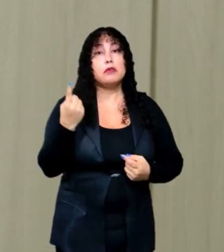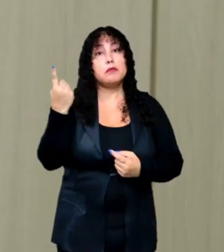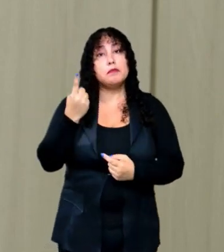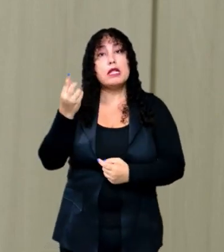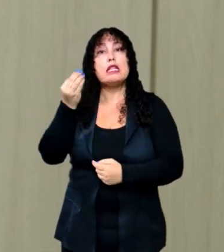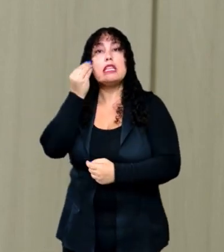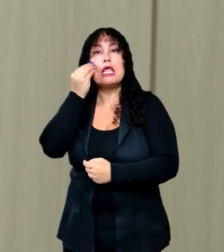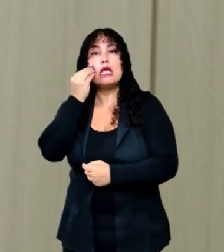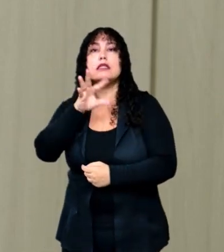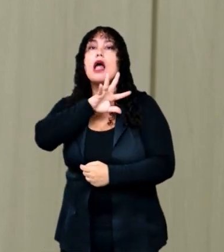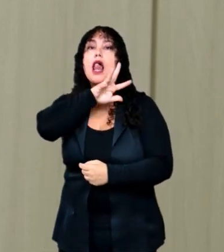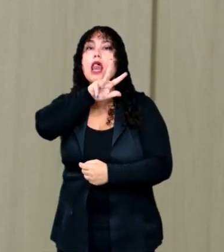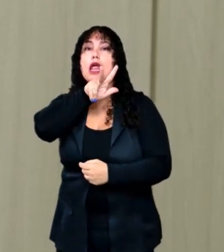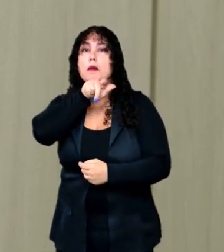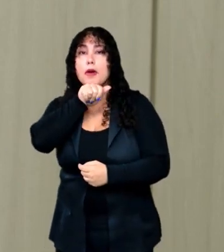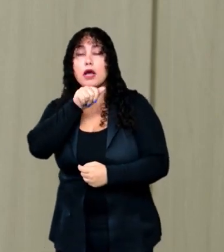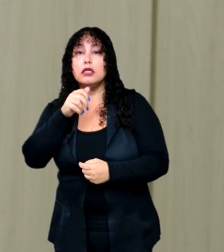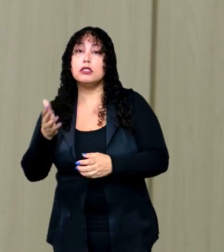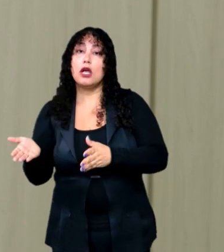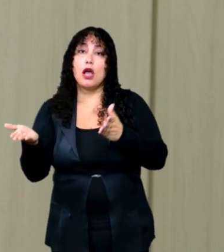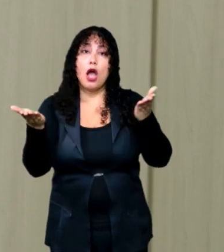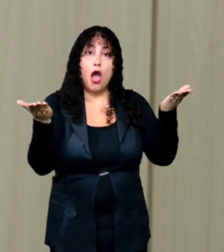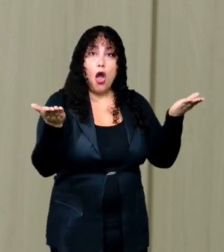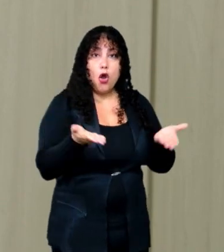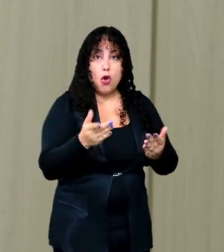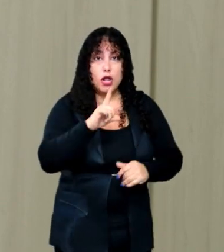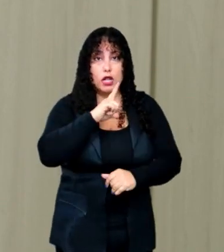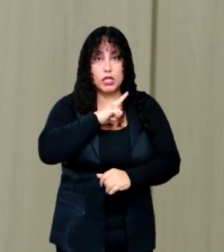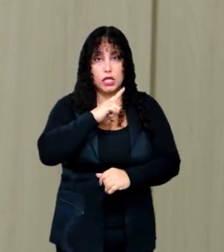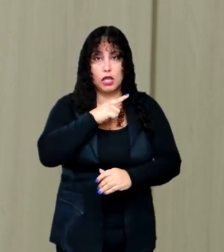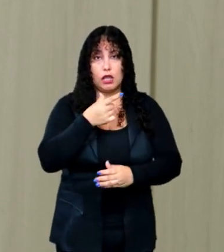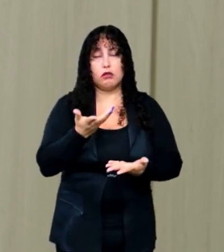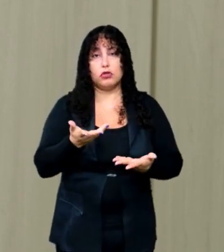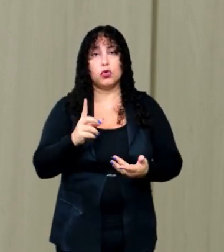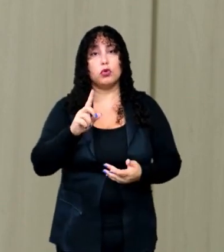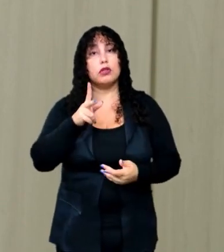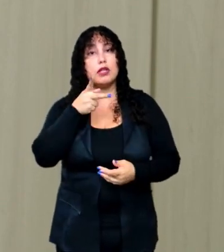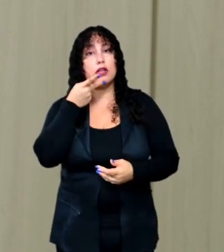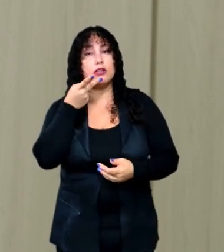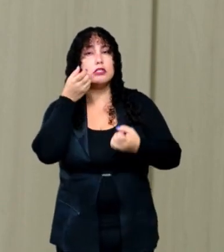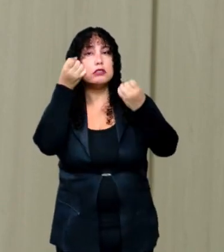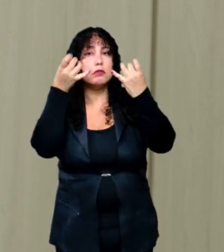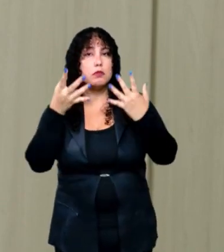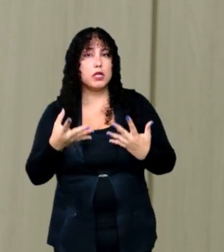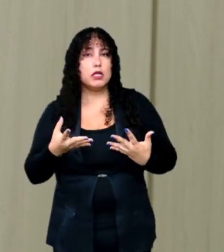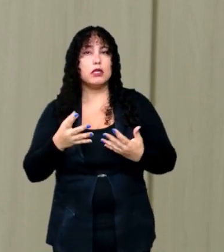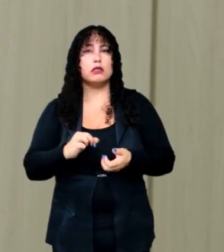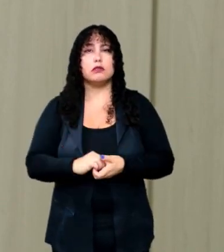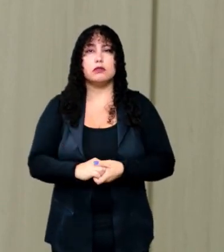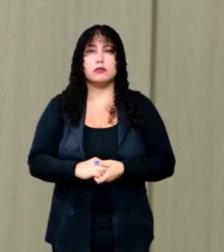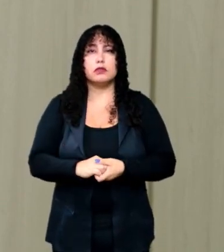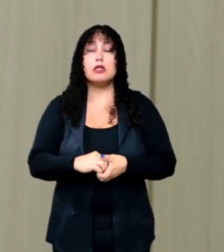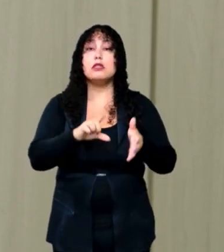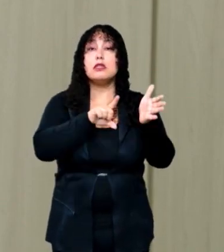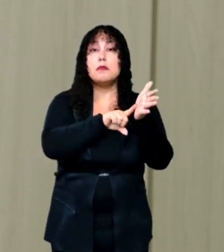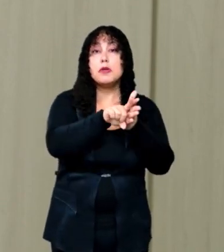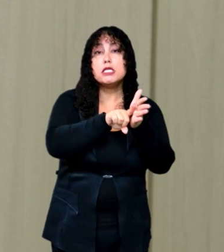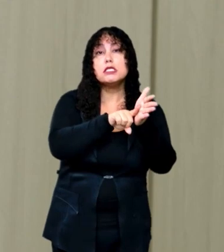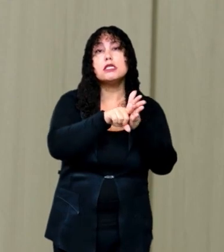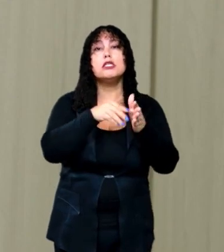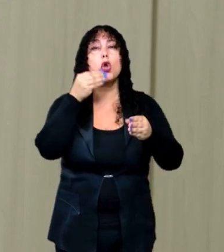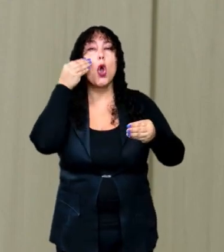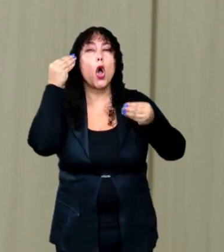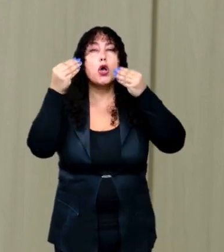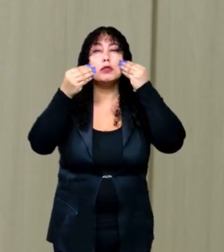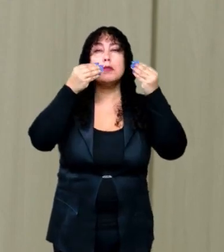animais. Agora, tem algumas outras, quando a gente fala isso a gente falando de pesquisa em cosmético e tudo,